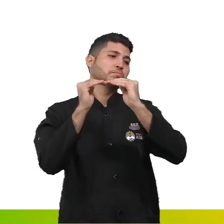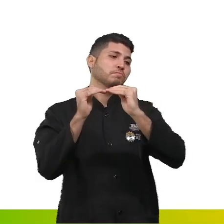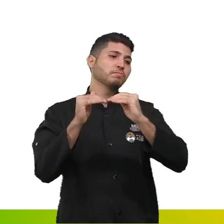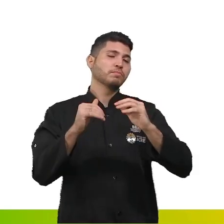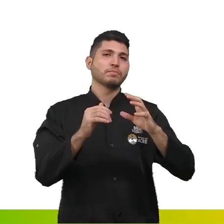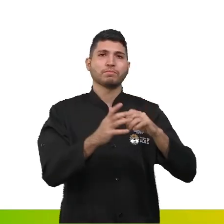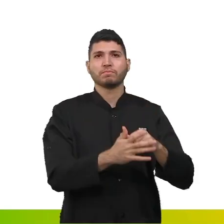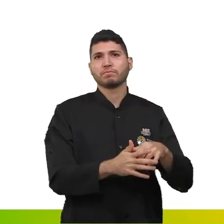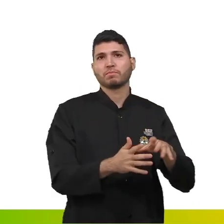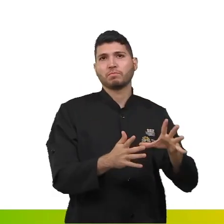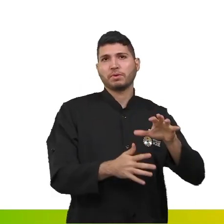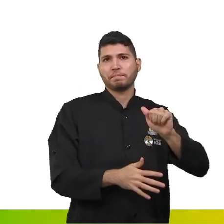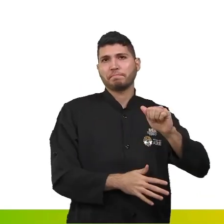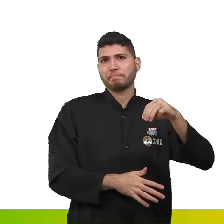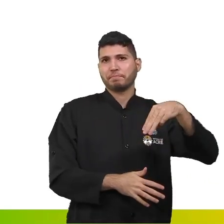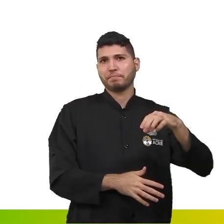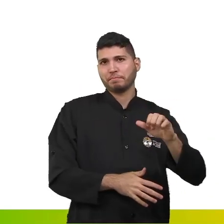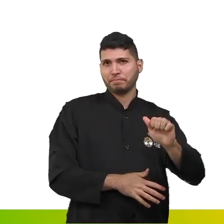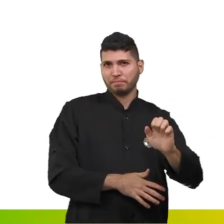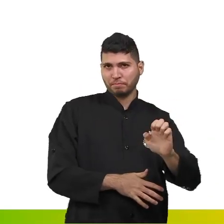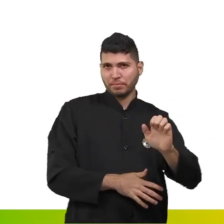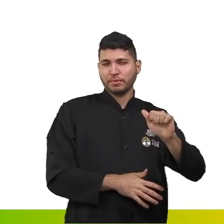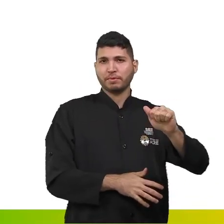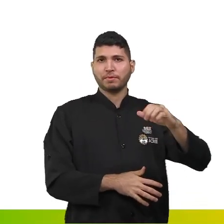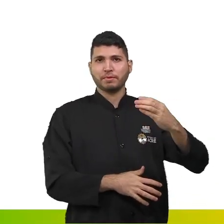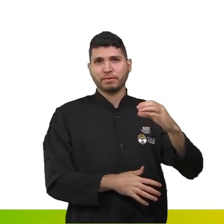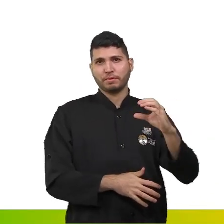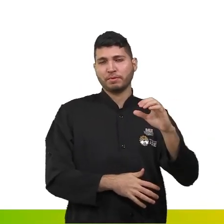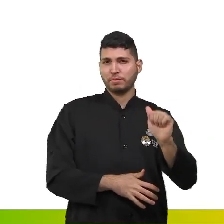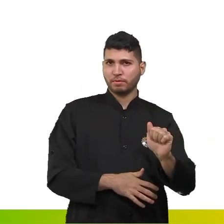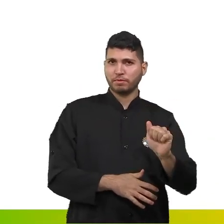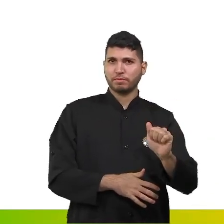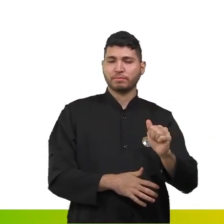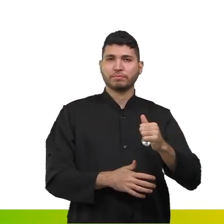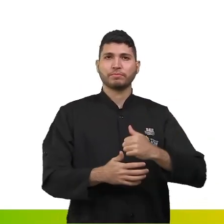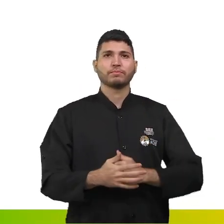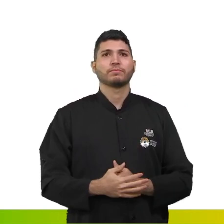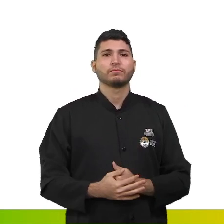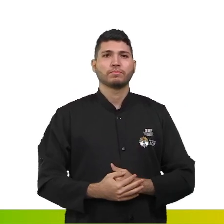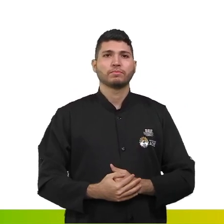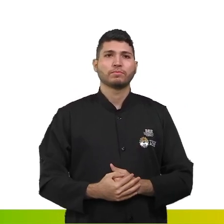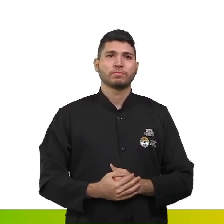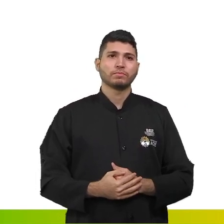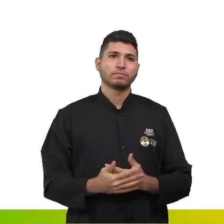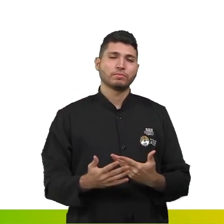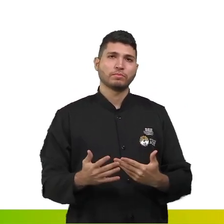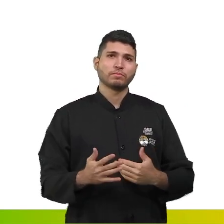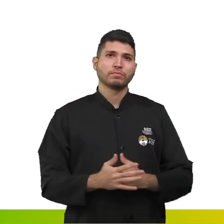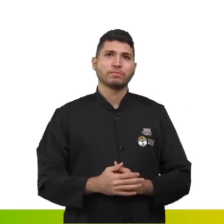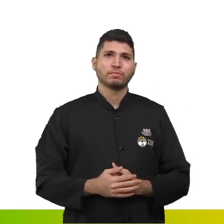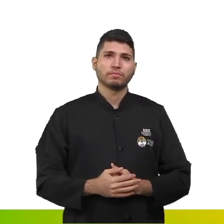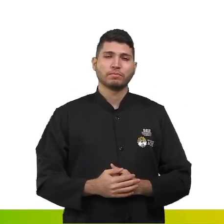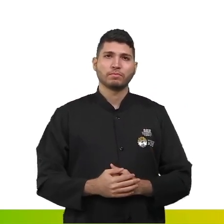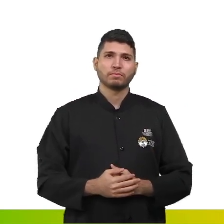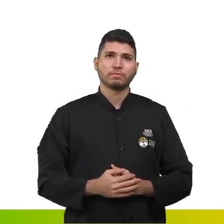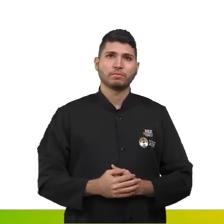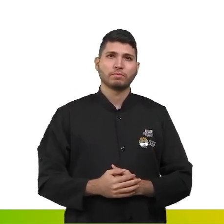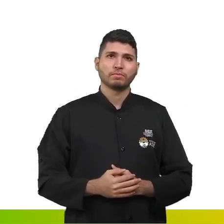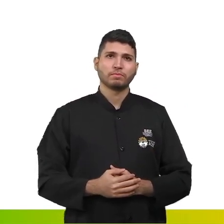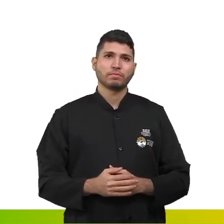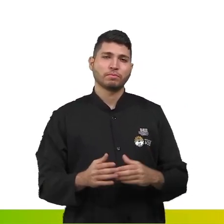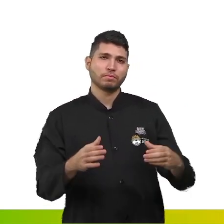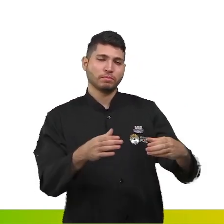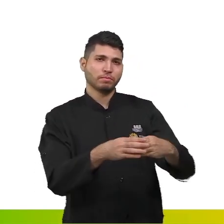ordem colonial. Diante desse cenário, os quilombos, essas vilas,